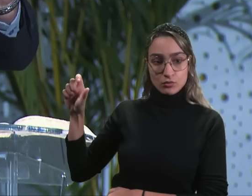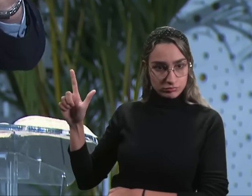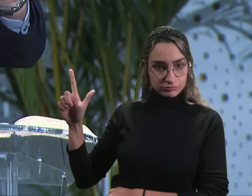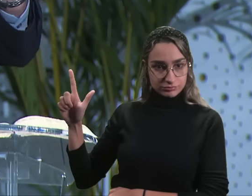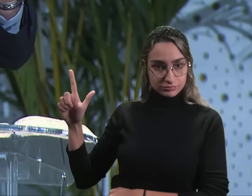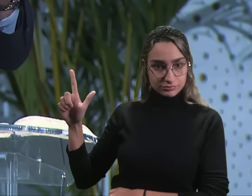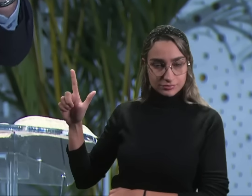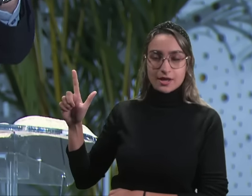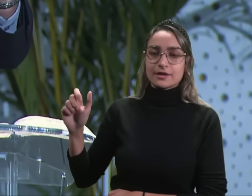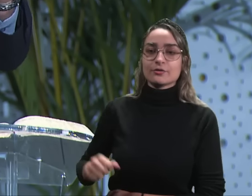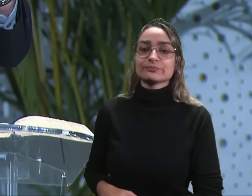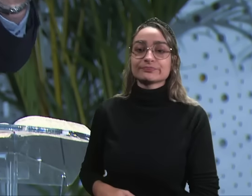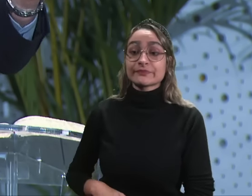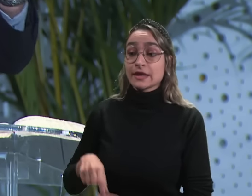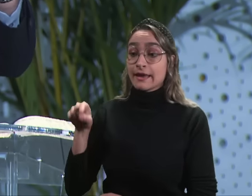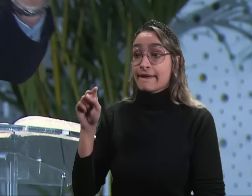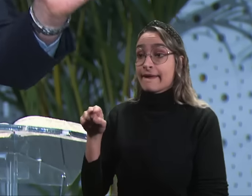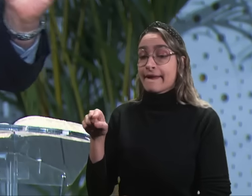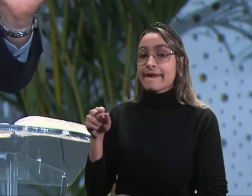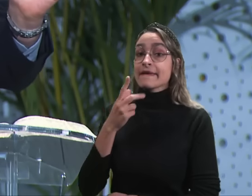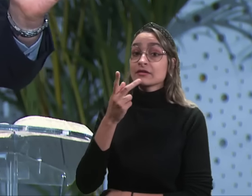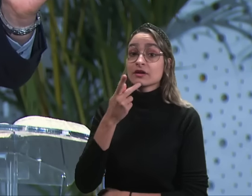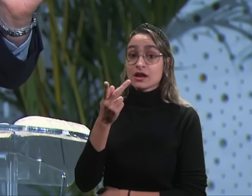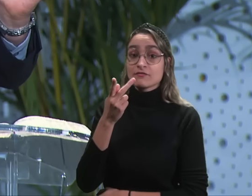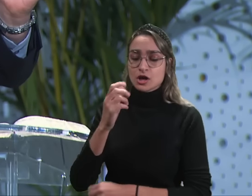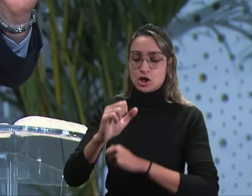julho a outubro de 1844